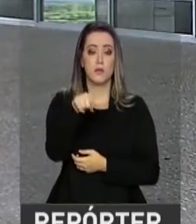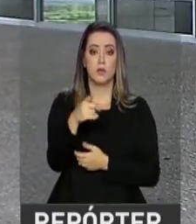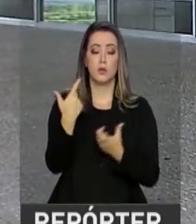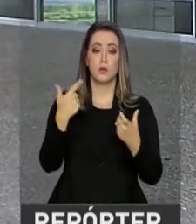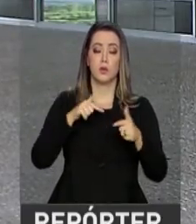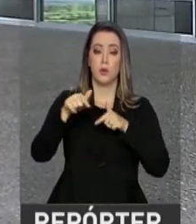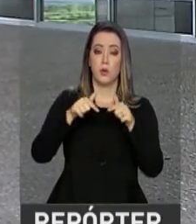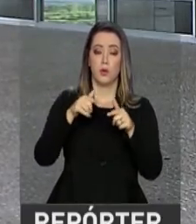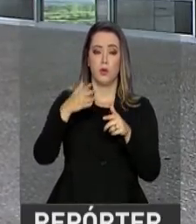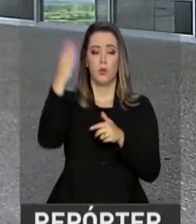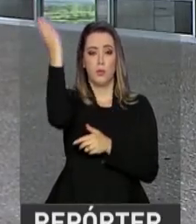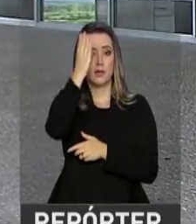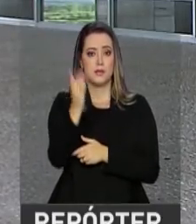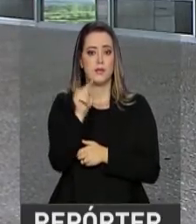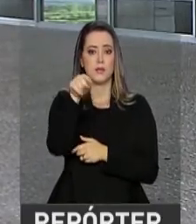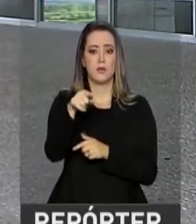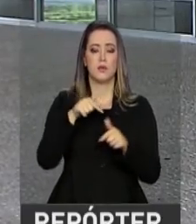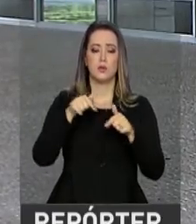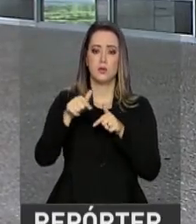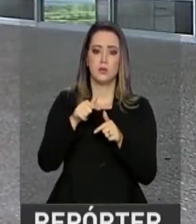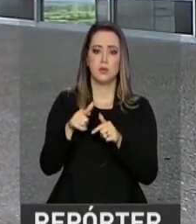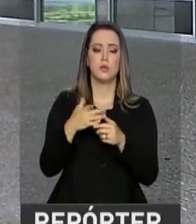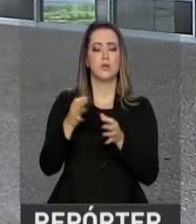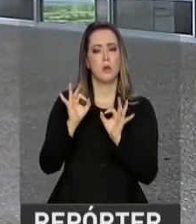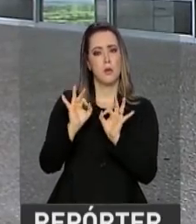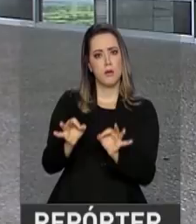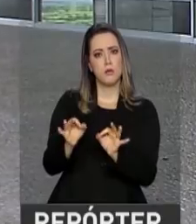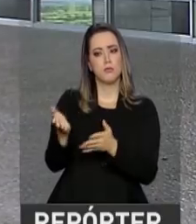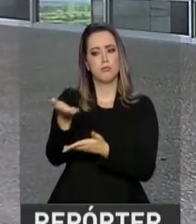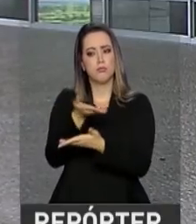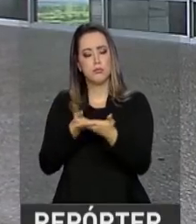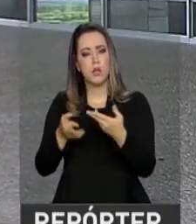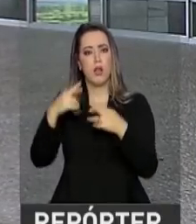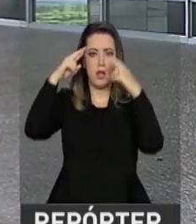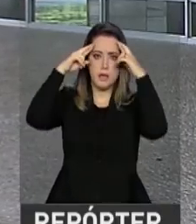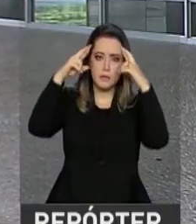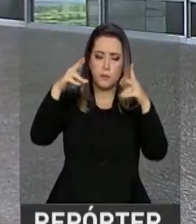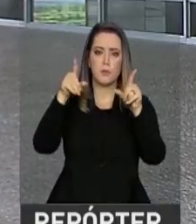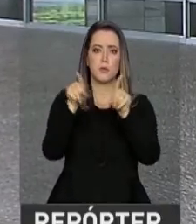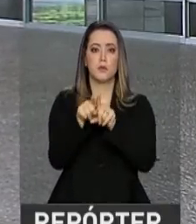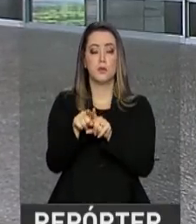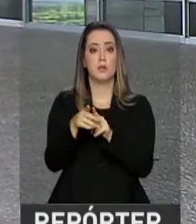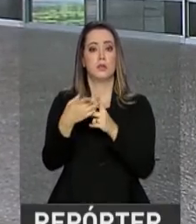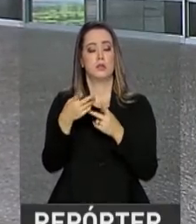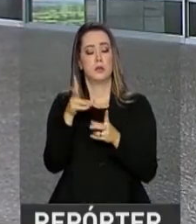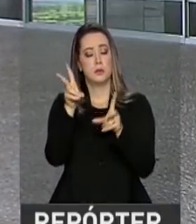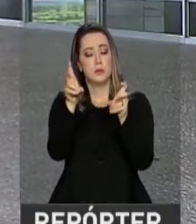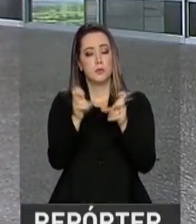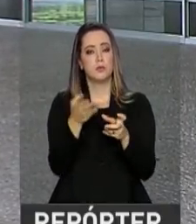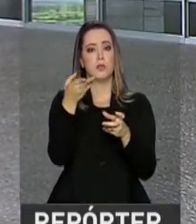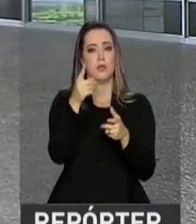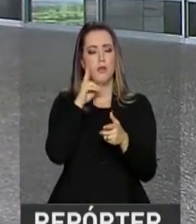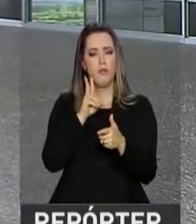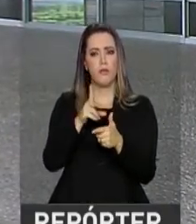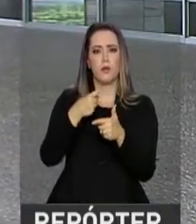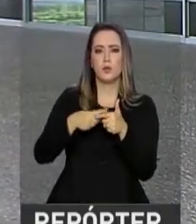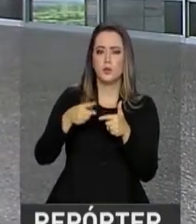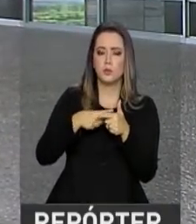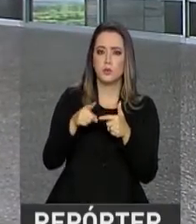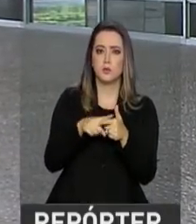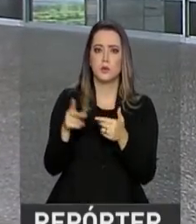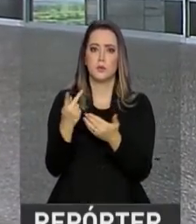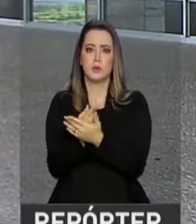posição do brasil é de uma atuação diplomática responsável e contestadora em relação ao que está ocorrendo